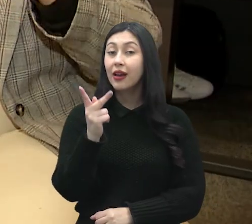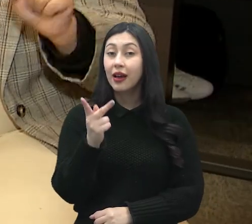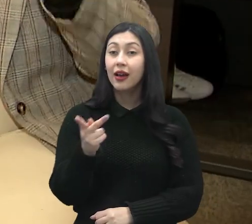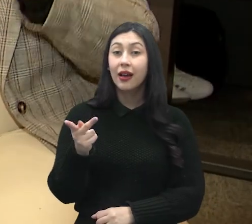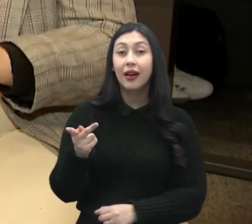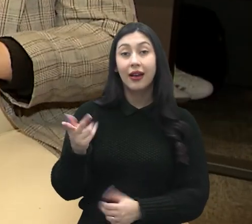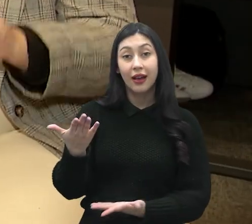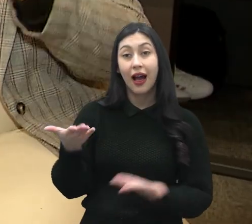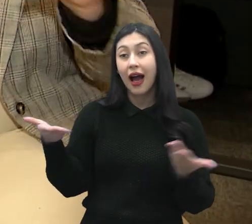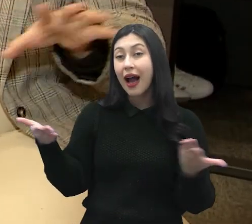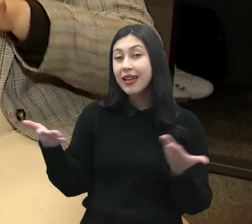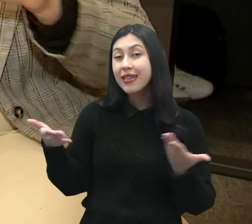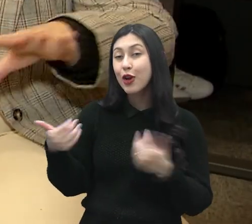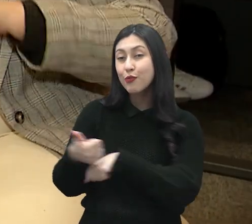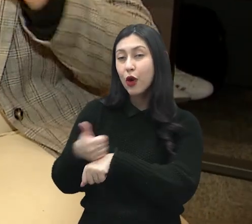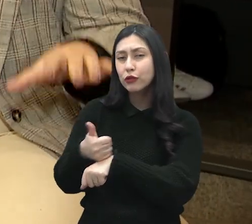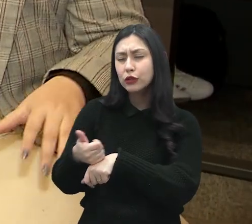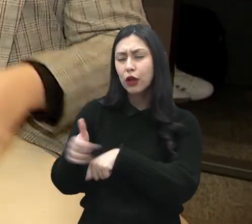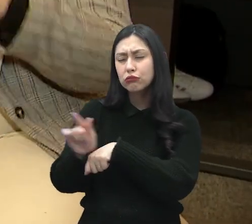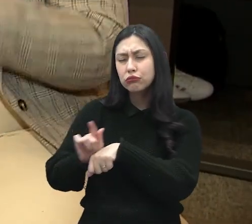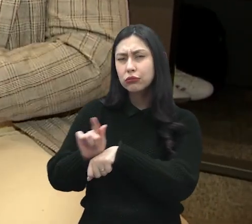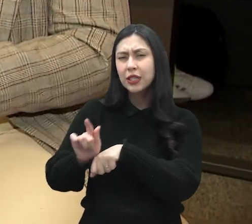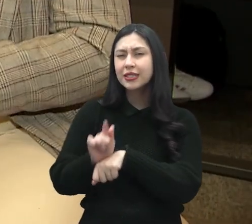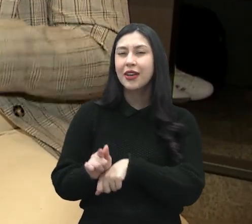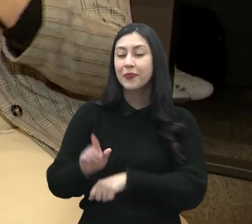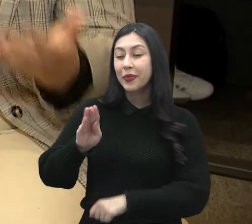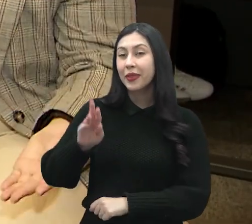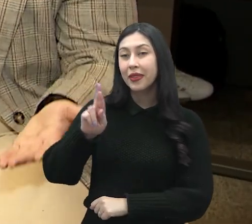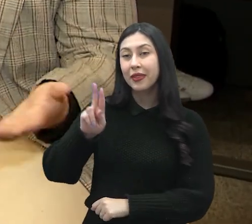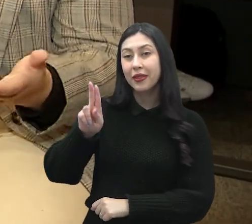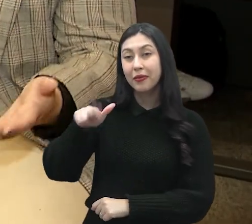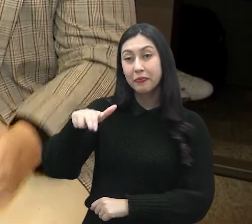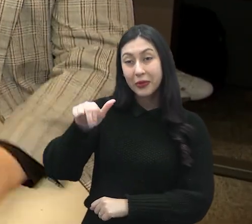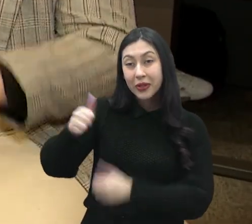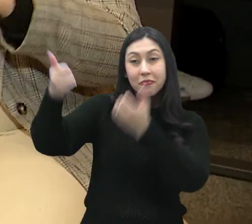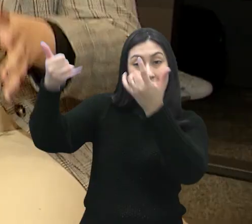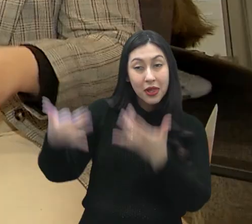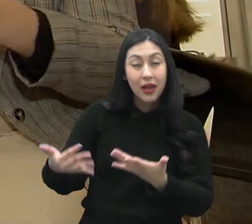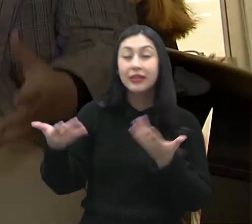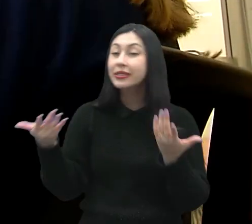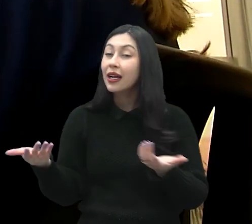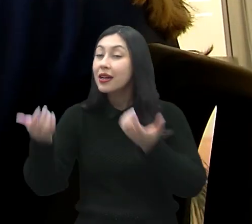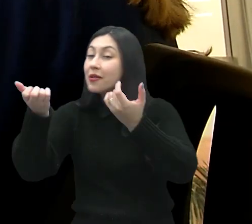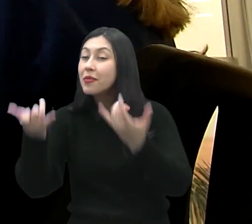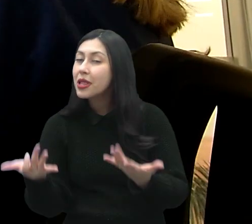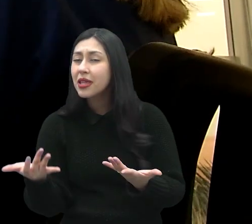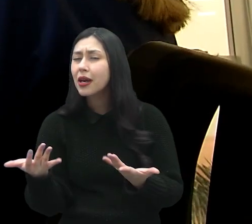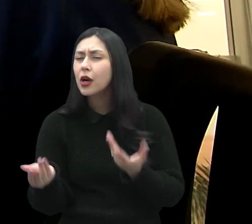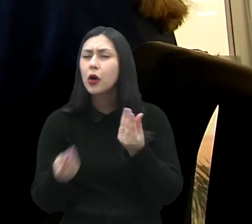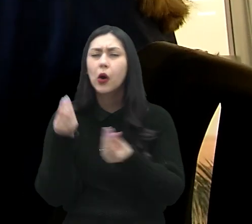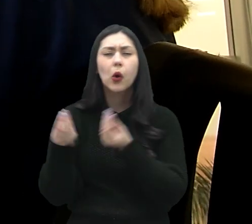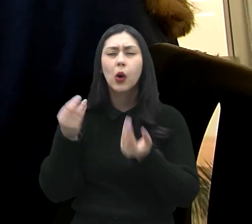a Gente Gestão. Quem vai me ajudar a explicar um pouquinho desse setor é a Bruna, que é responsável por esse setor aqui. Então, Bruna, me conta primeiramente